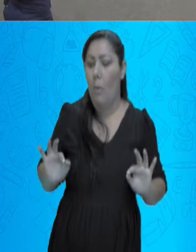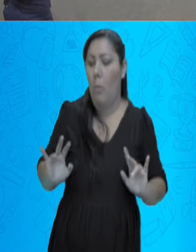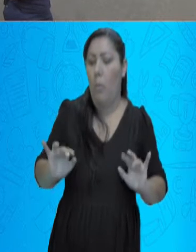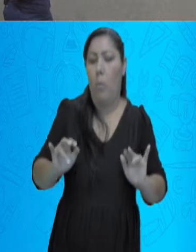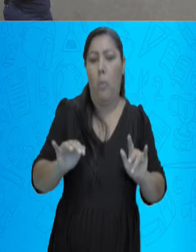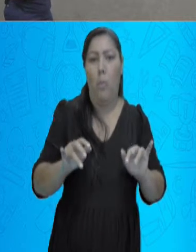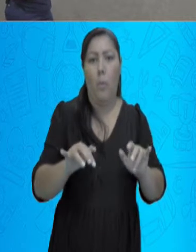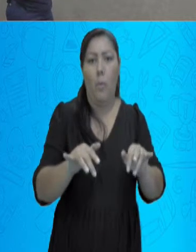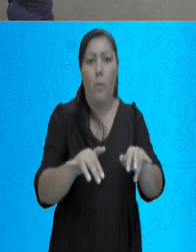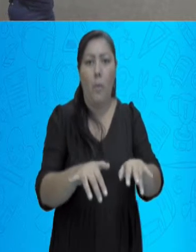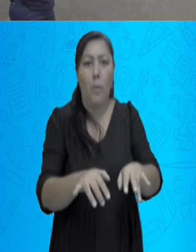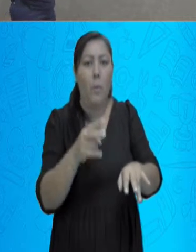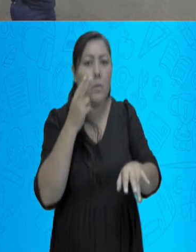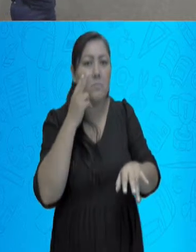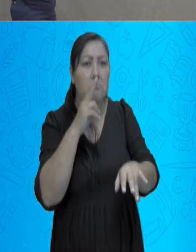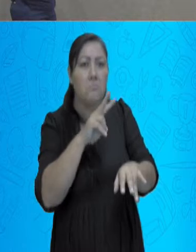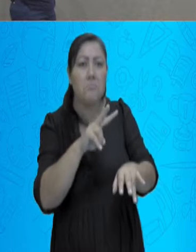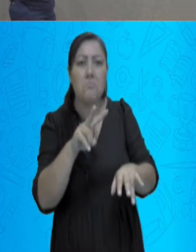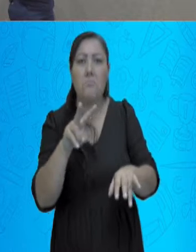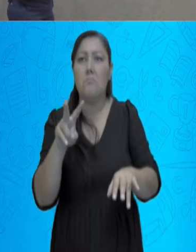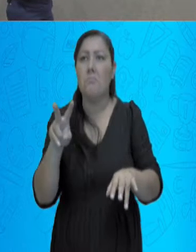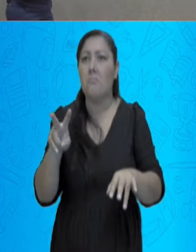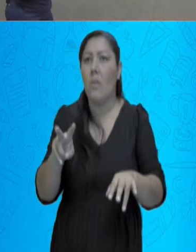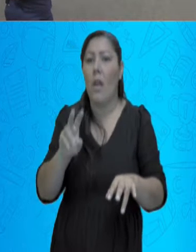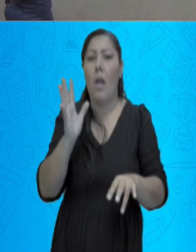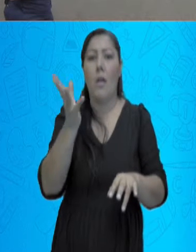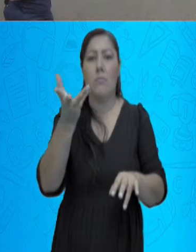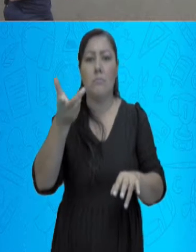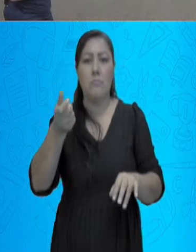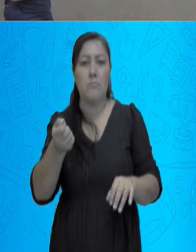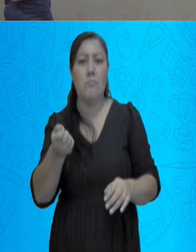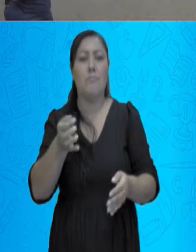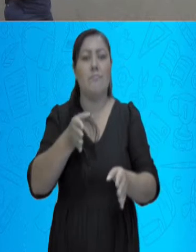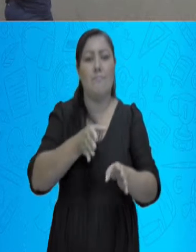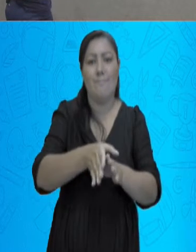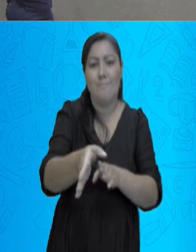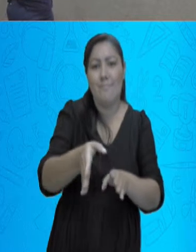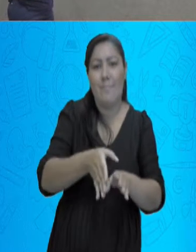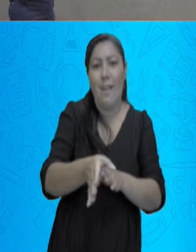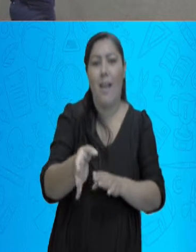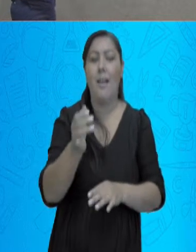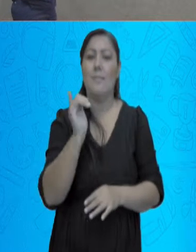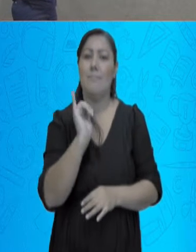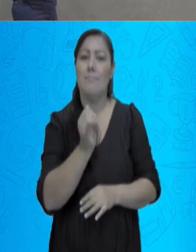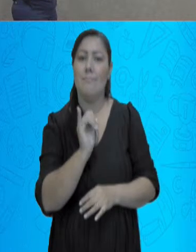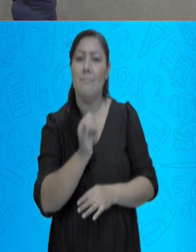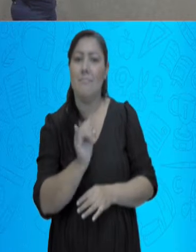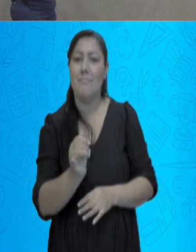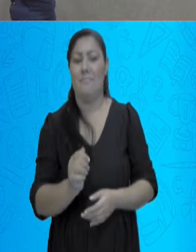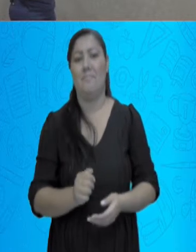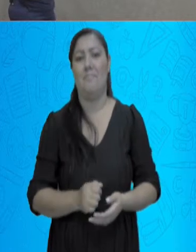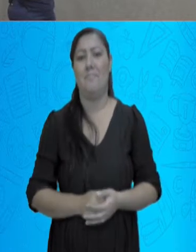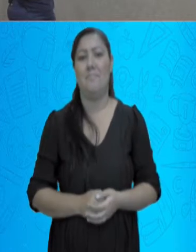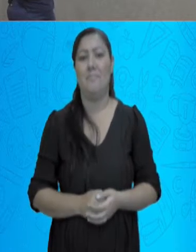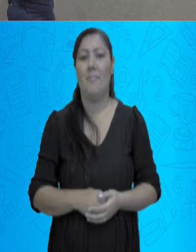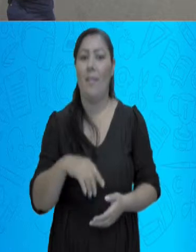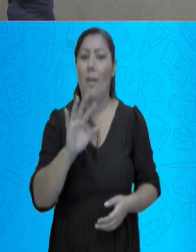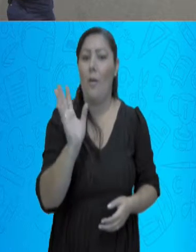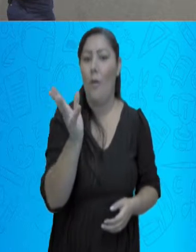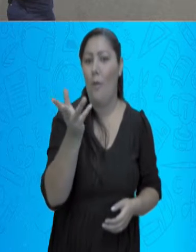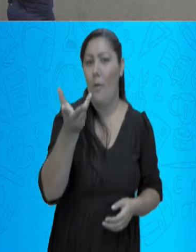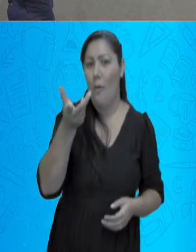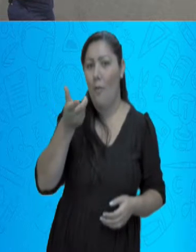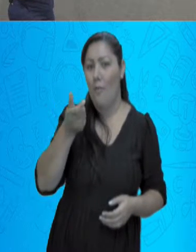E são utilizados para instruir, persuadir e informar. Além disso, eles servem para convencer,